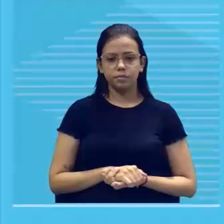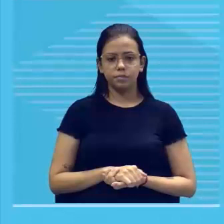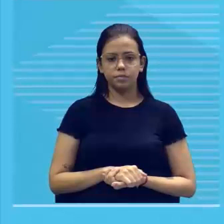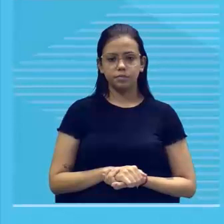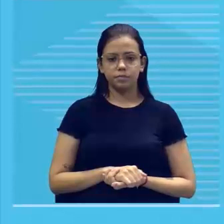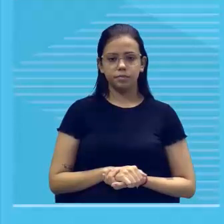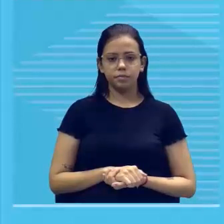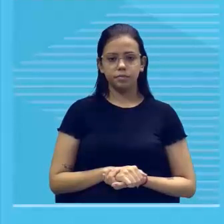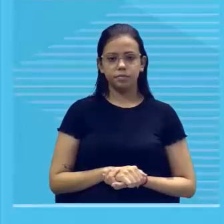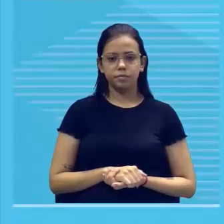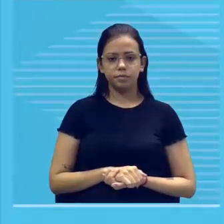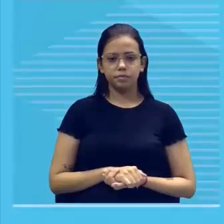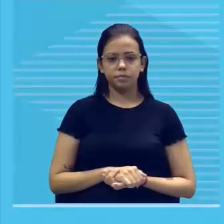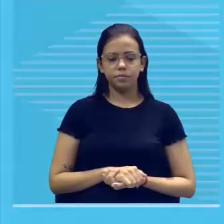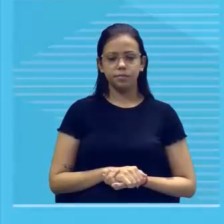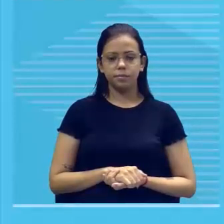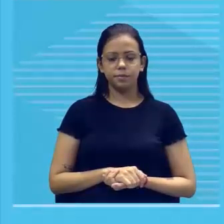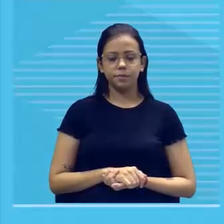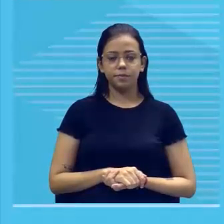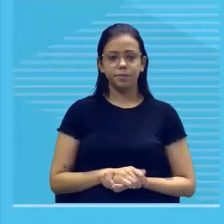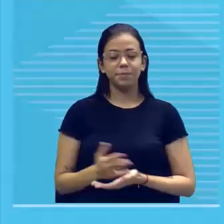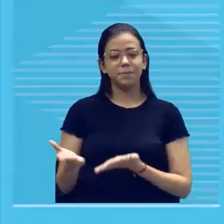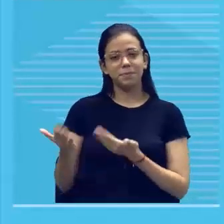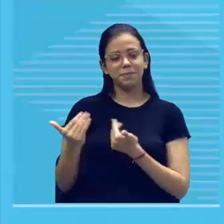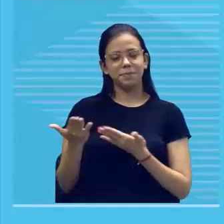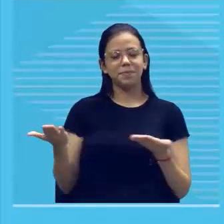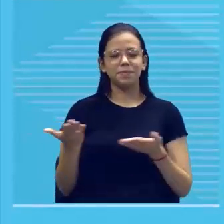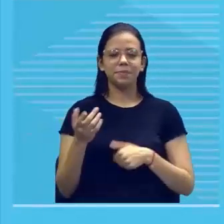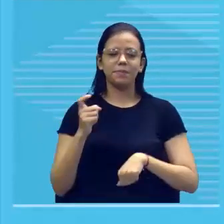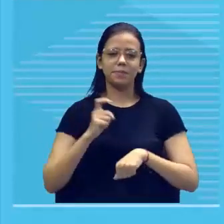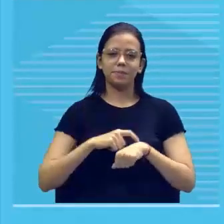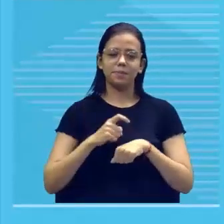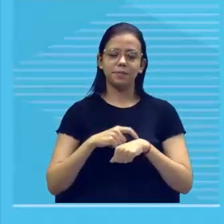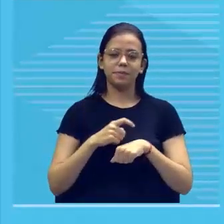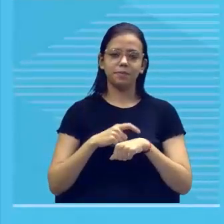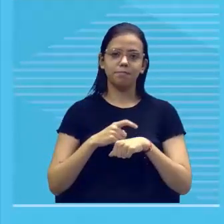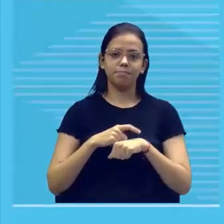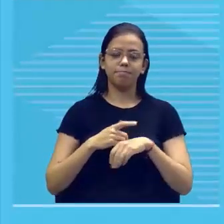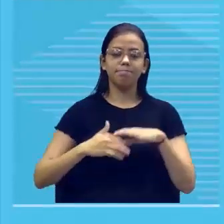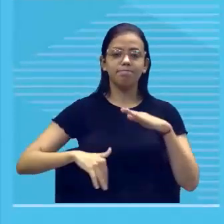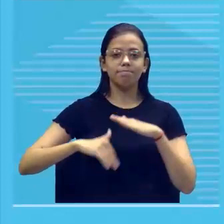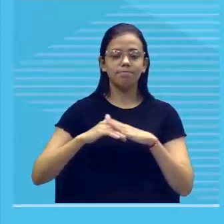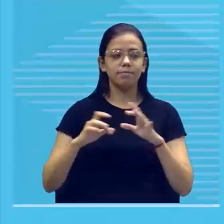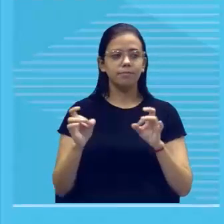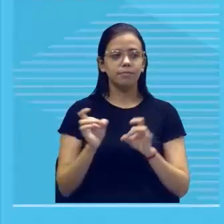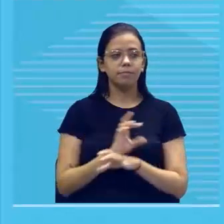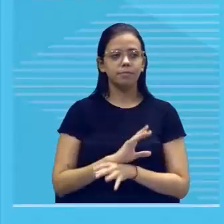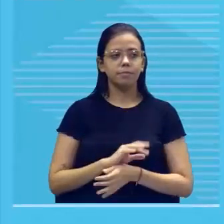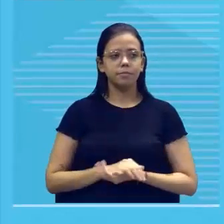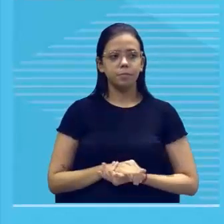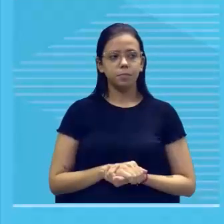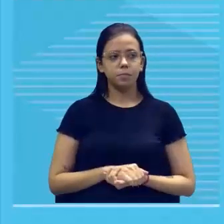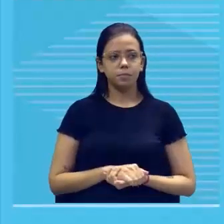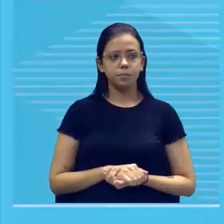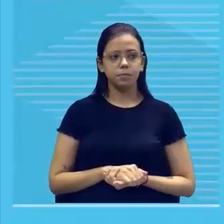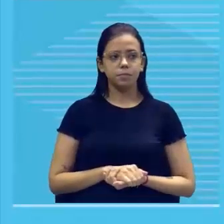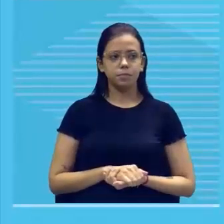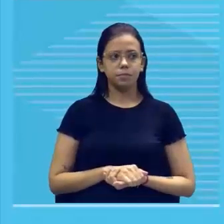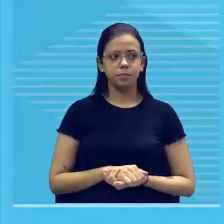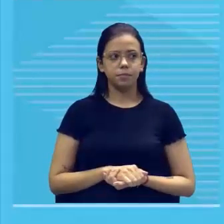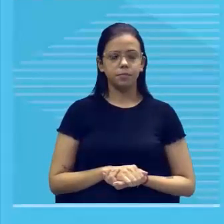2:30 jovens estamos estourando o nosso tempo limite de aula dos olhos 6 150 minutos